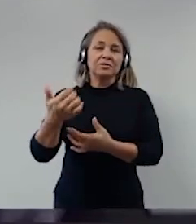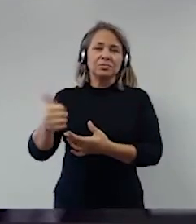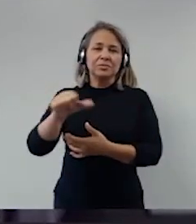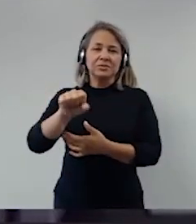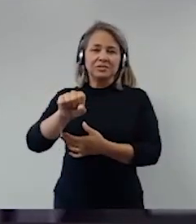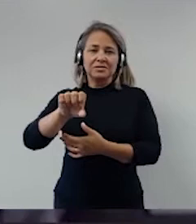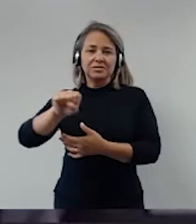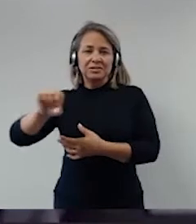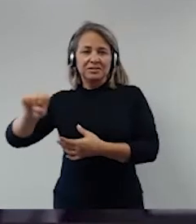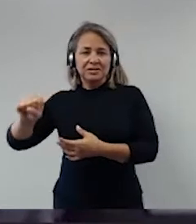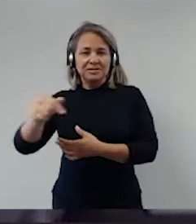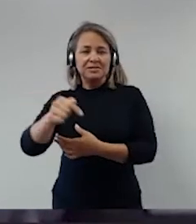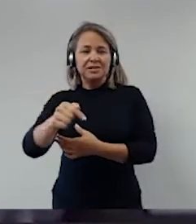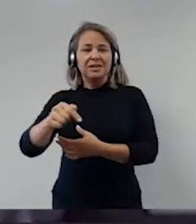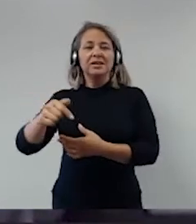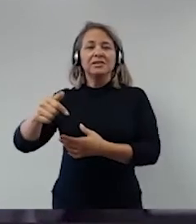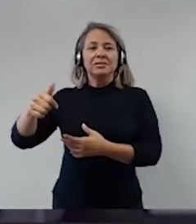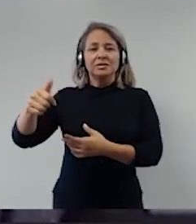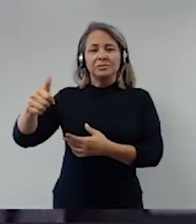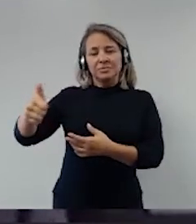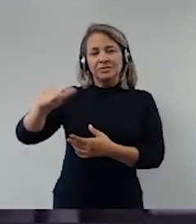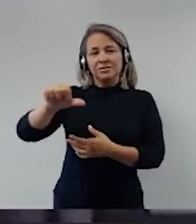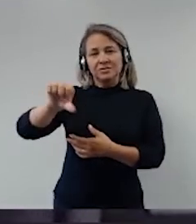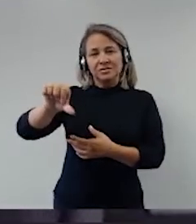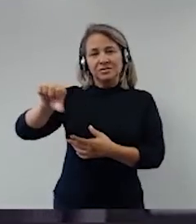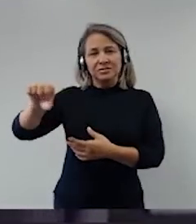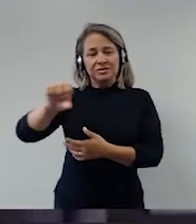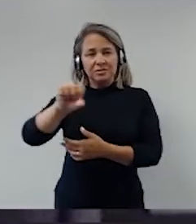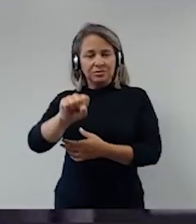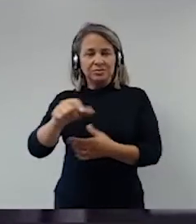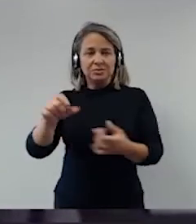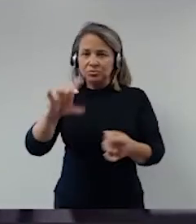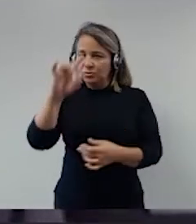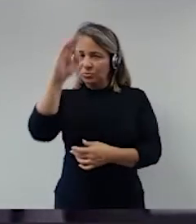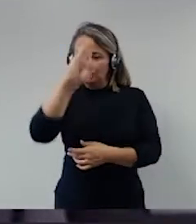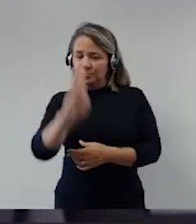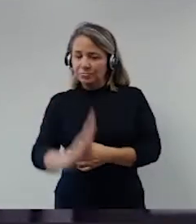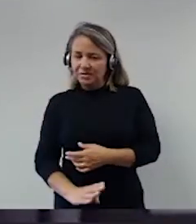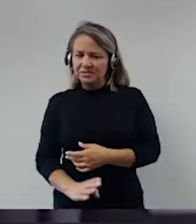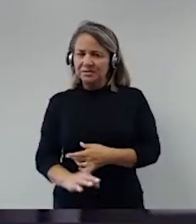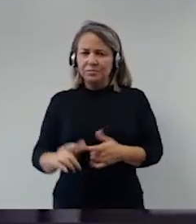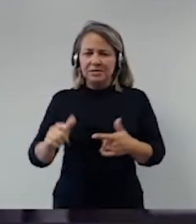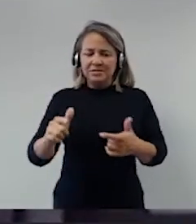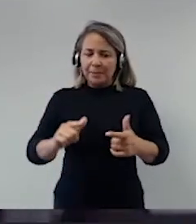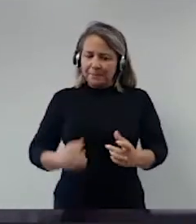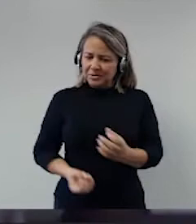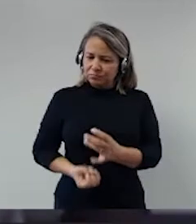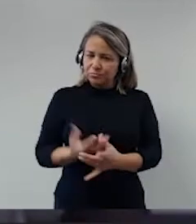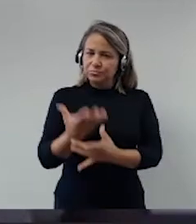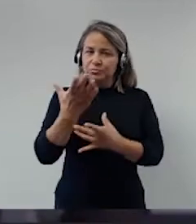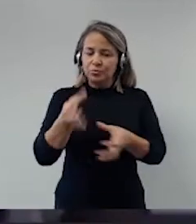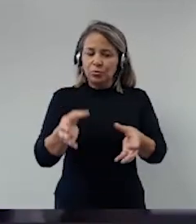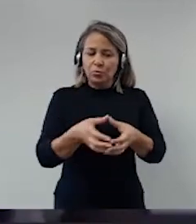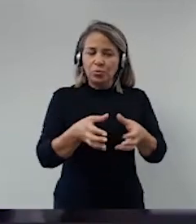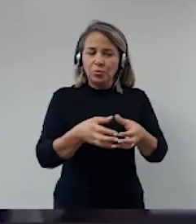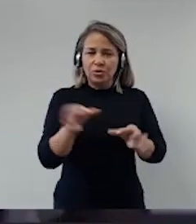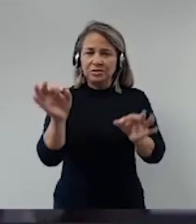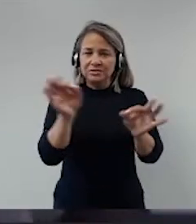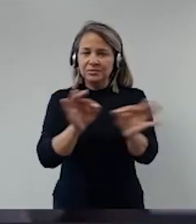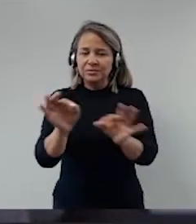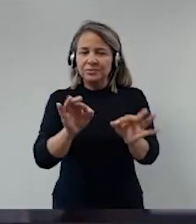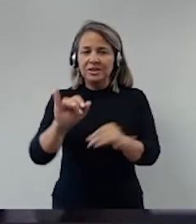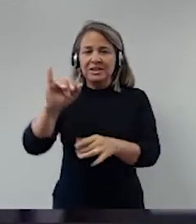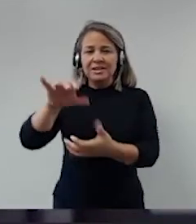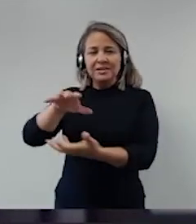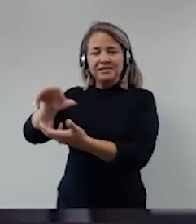87, 98, 151 da OIT, do qual o Brasil não é só Estado-membro, mas membro fundador da Organização Internacional do